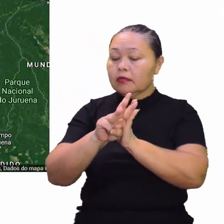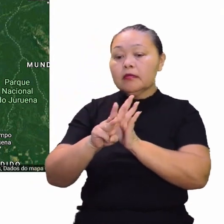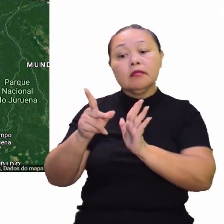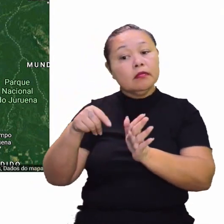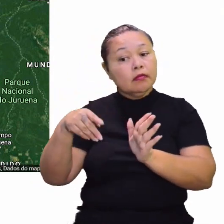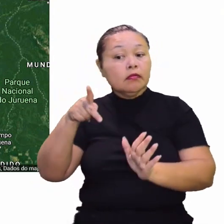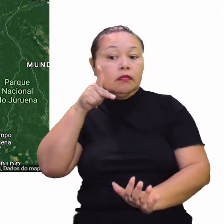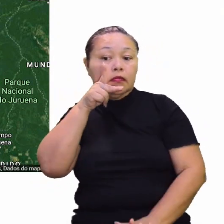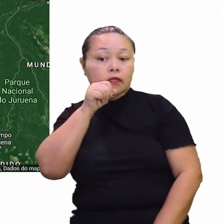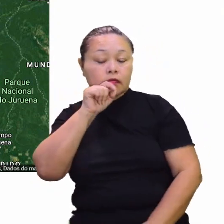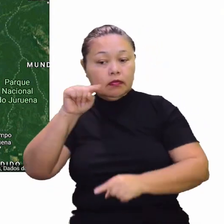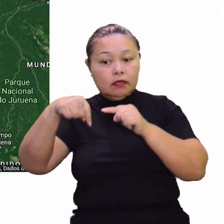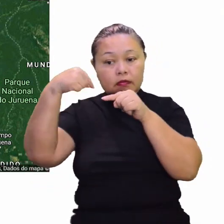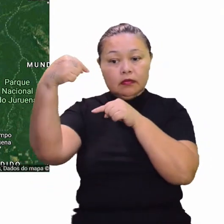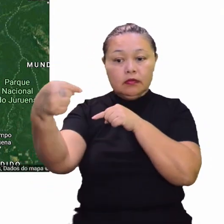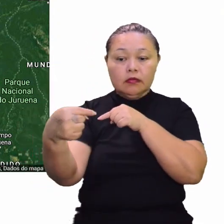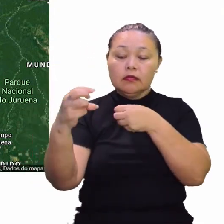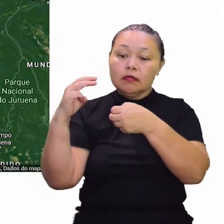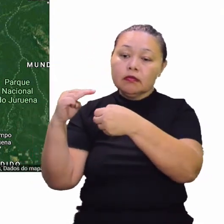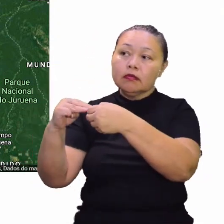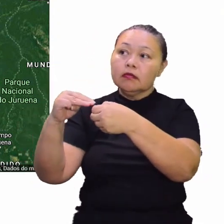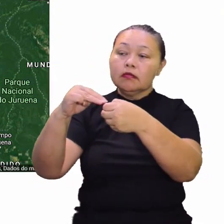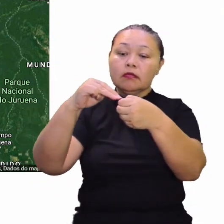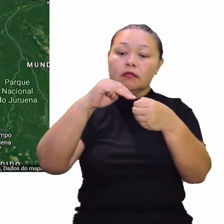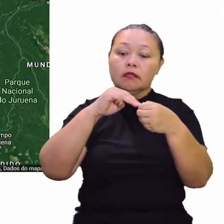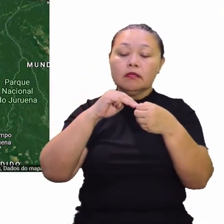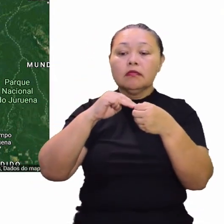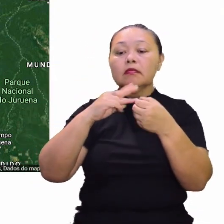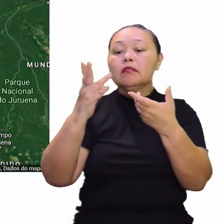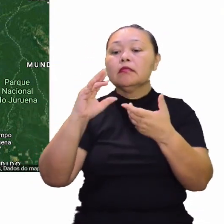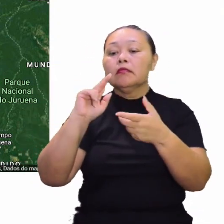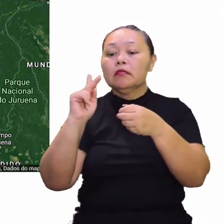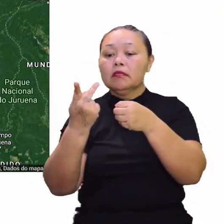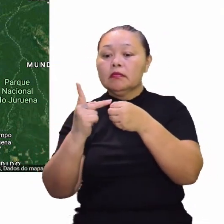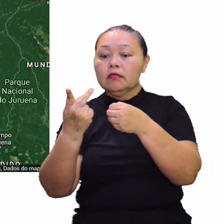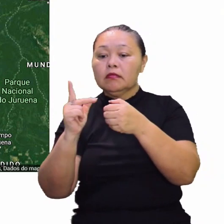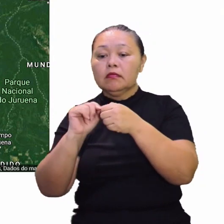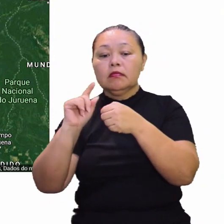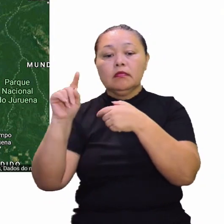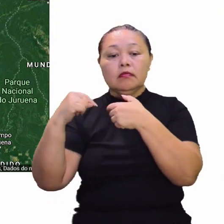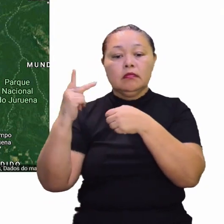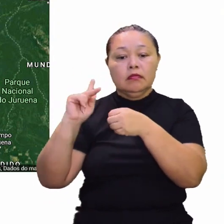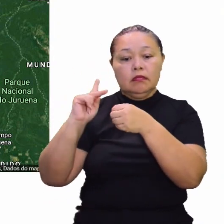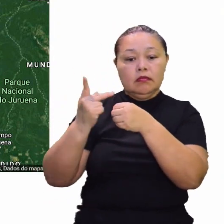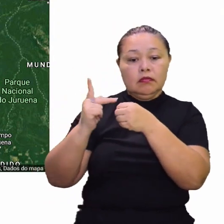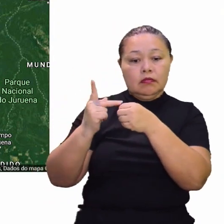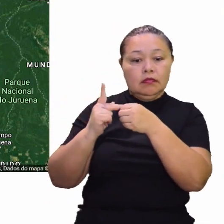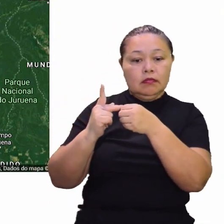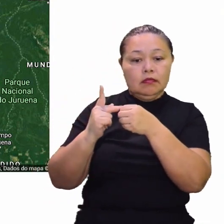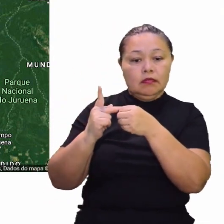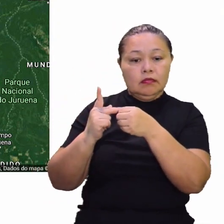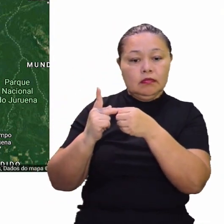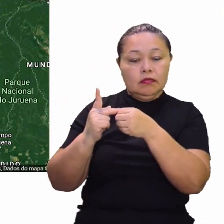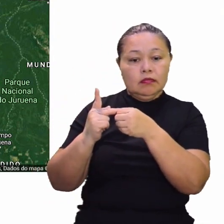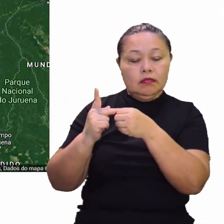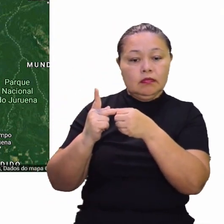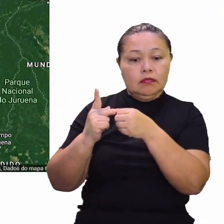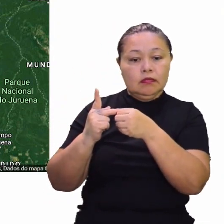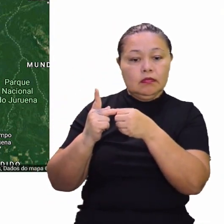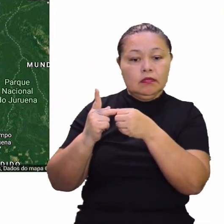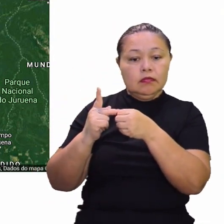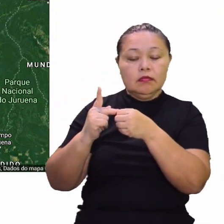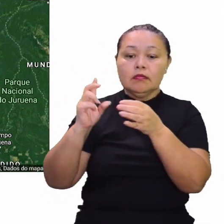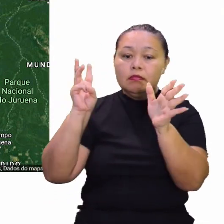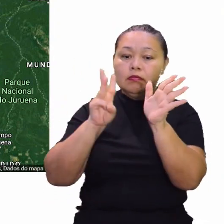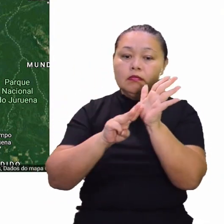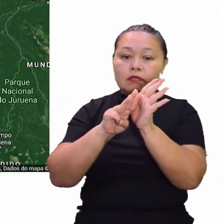aí de Porto Velho, depois vai lá para outros municípios, né? O Maitá, que vai para o Maitá. Aí, ó. Isso aqui